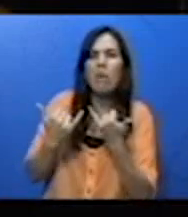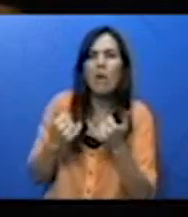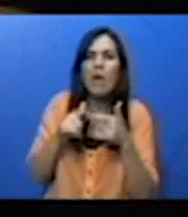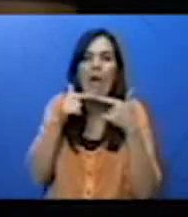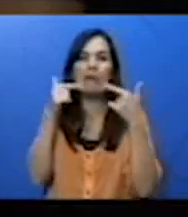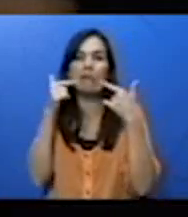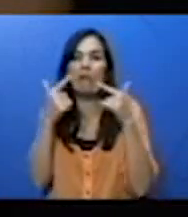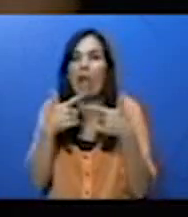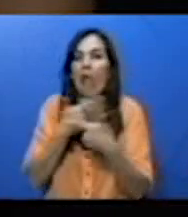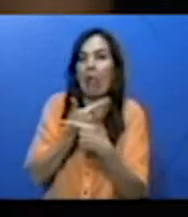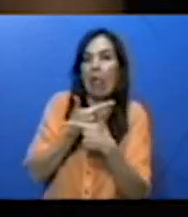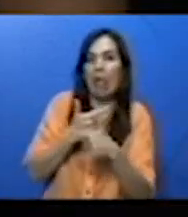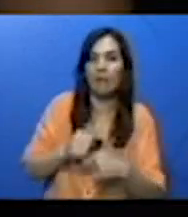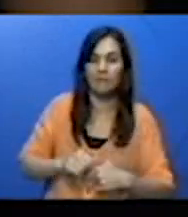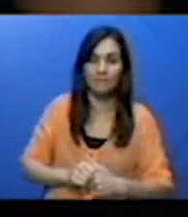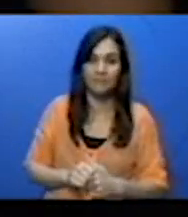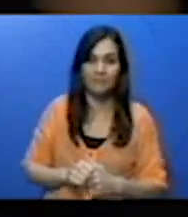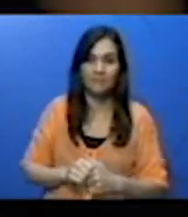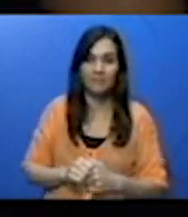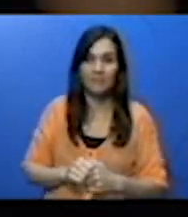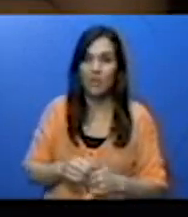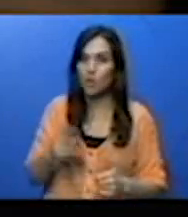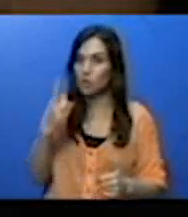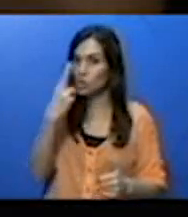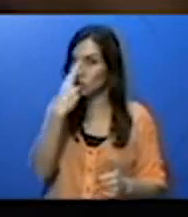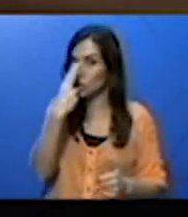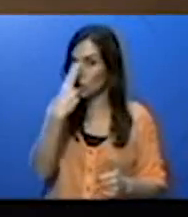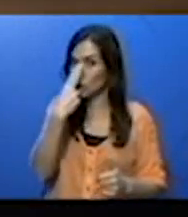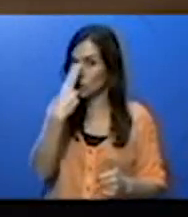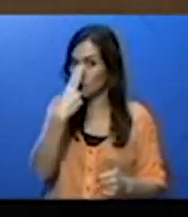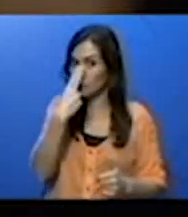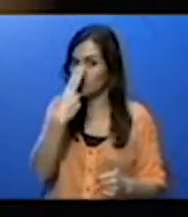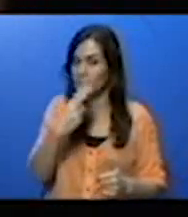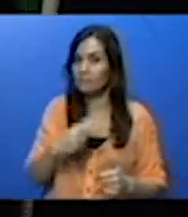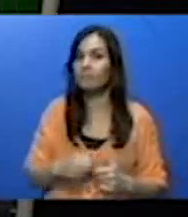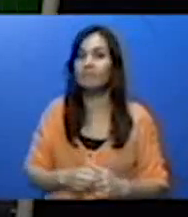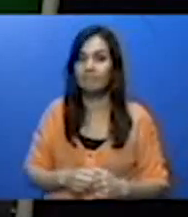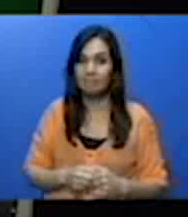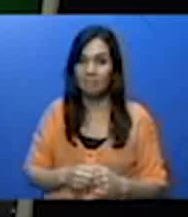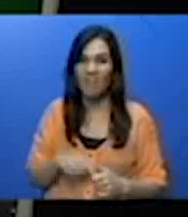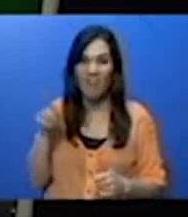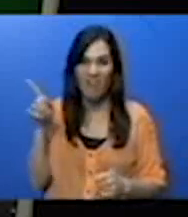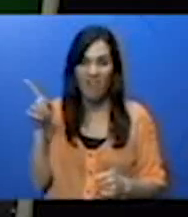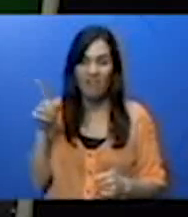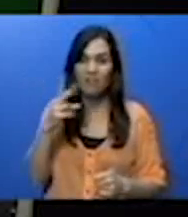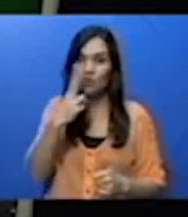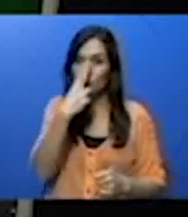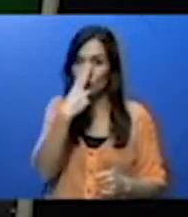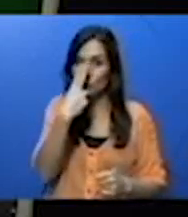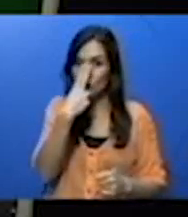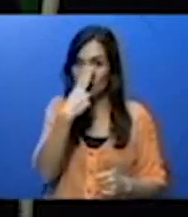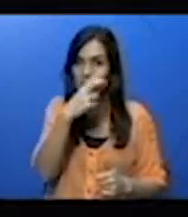gracinhas. Enxerida significa que ela é intrometida, entra sem ser chamada,